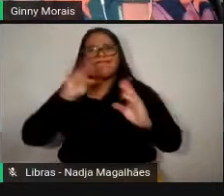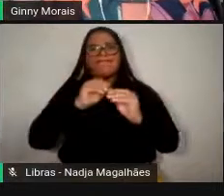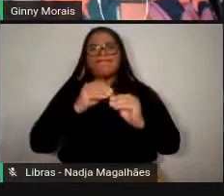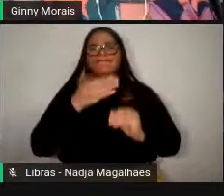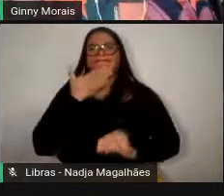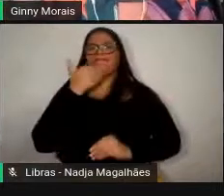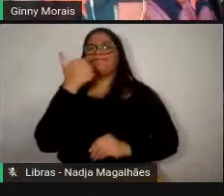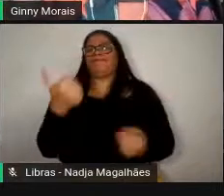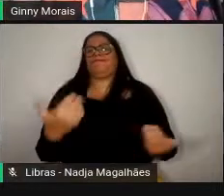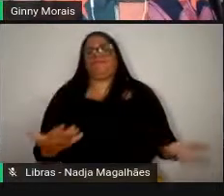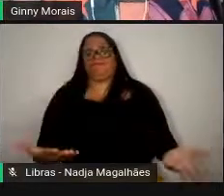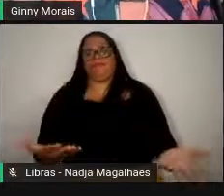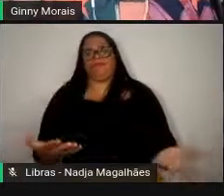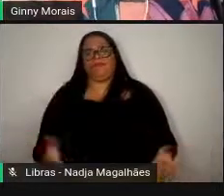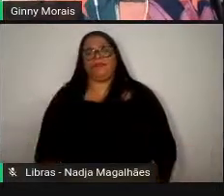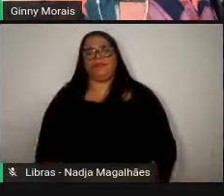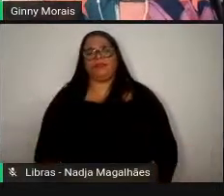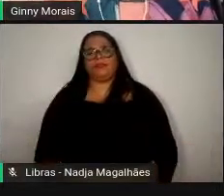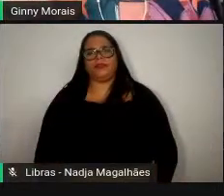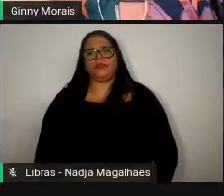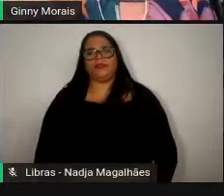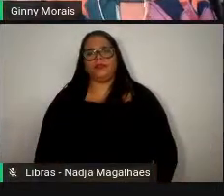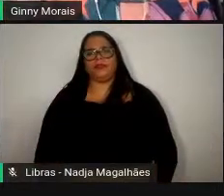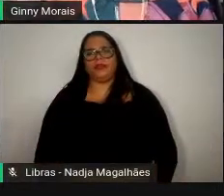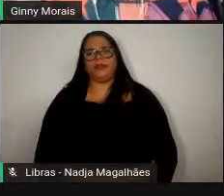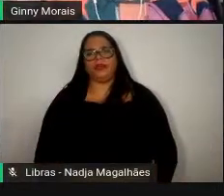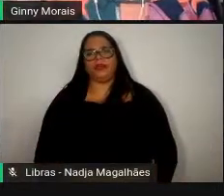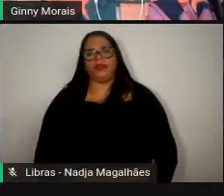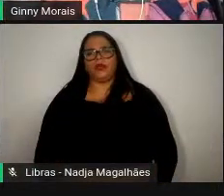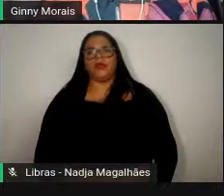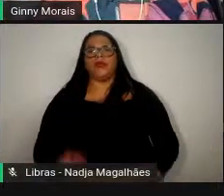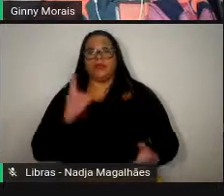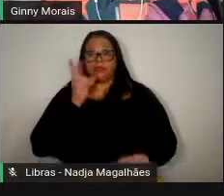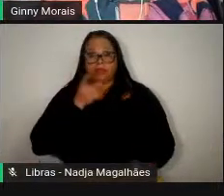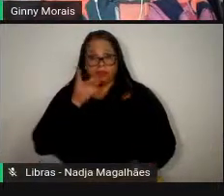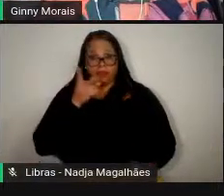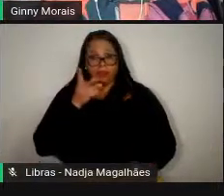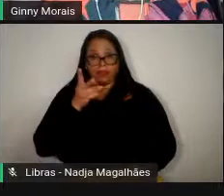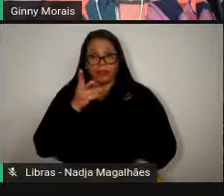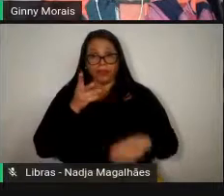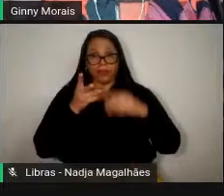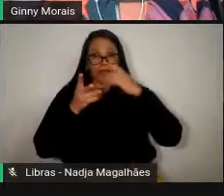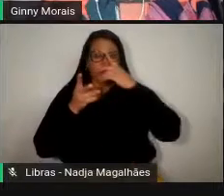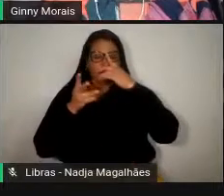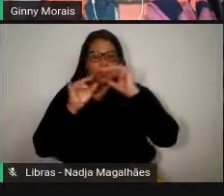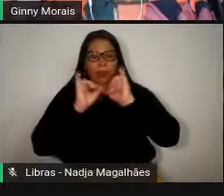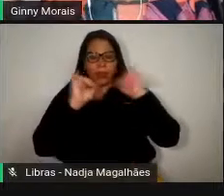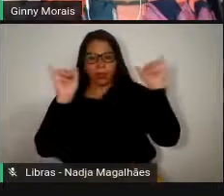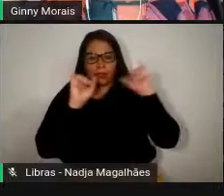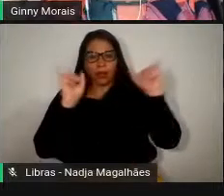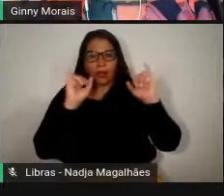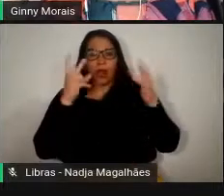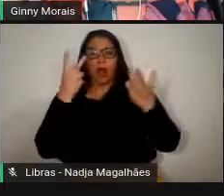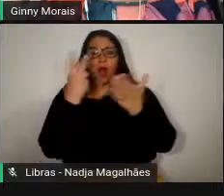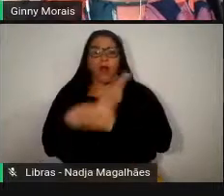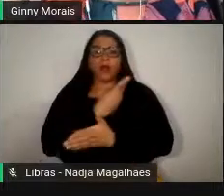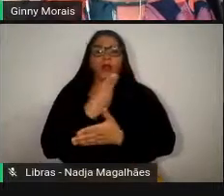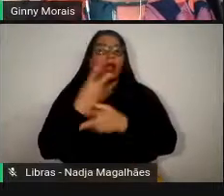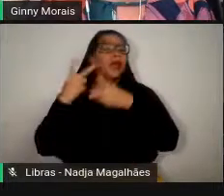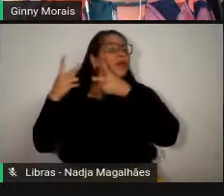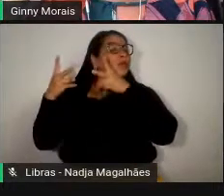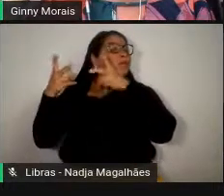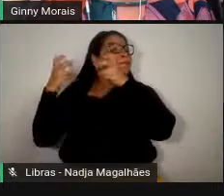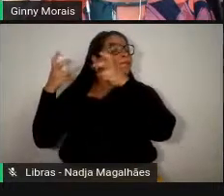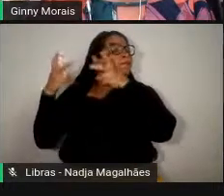Uma observação. A maior parte das transmissões, você consegue ouvir o